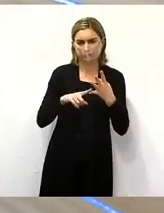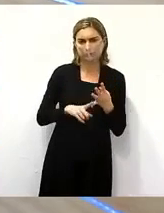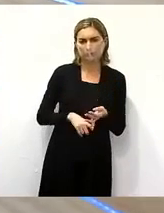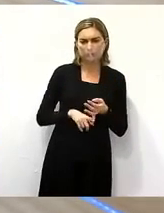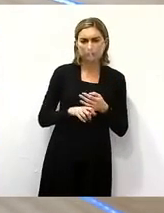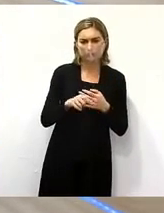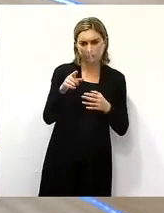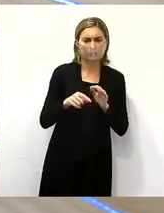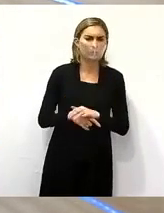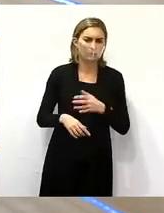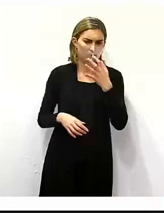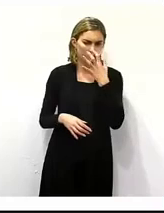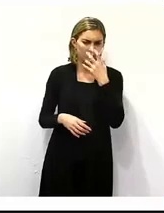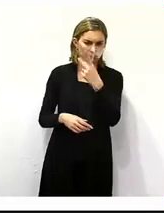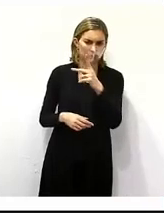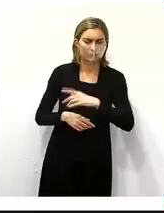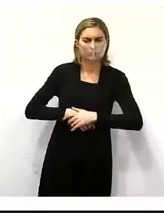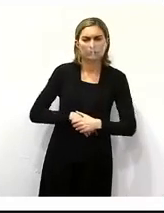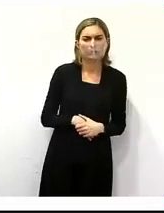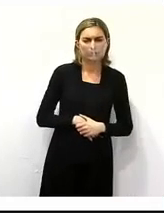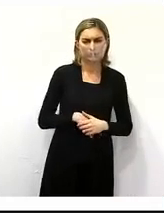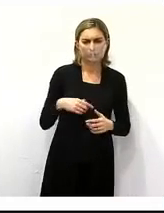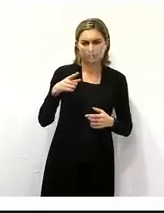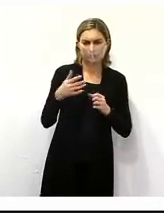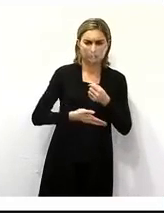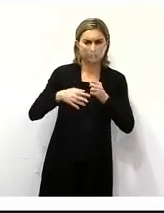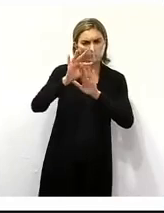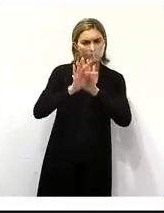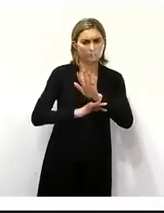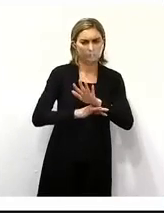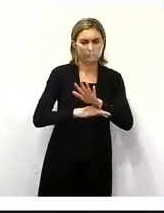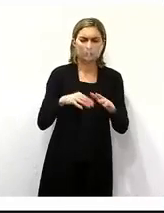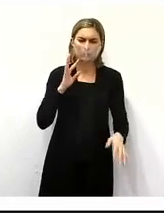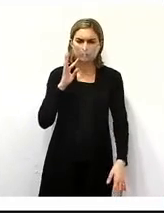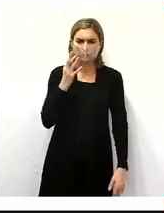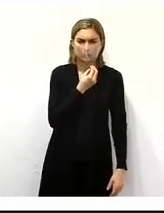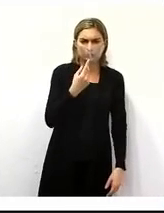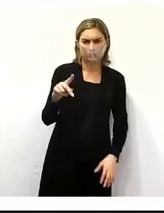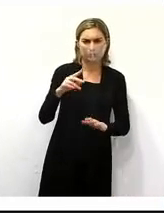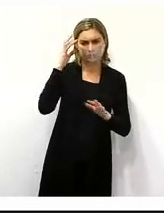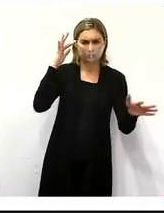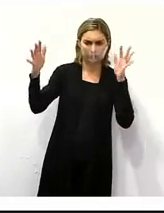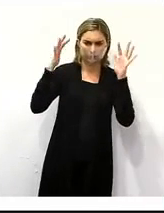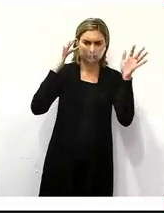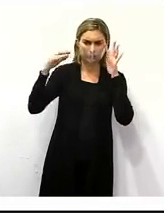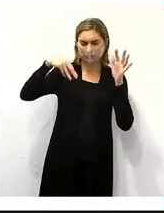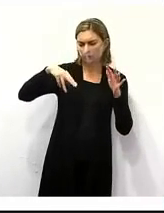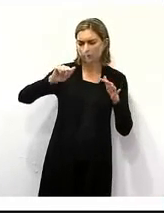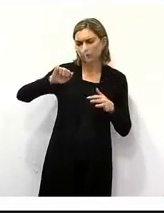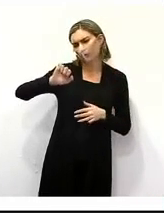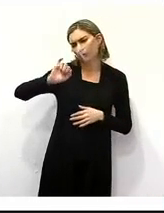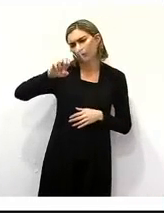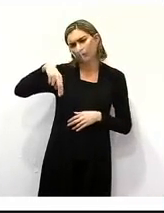próxima questão, observe aí na sua tela, com base no texto e nos conhecimentos sobre o pensamento de